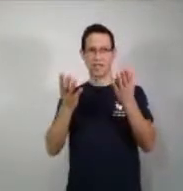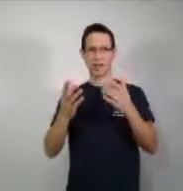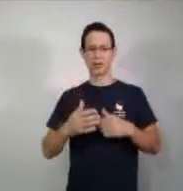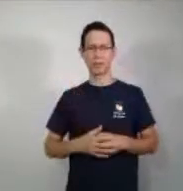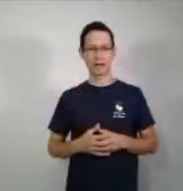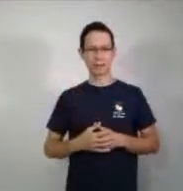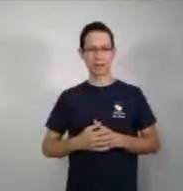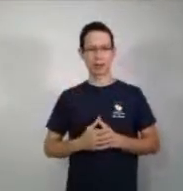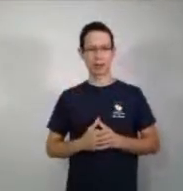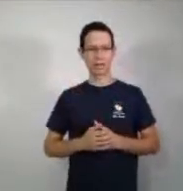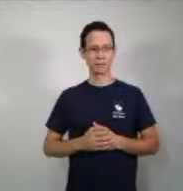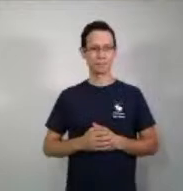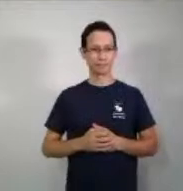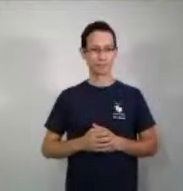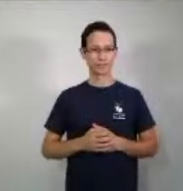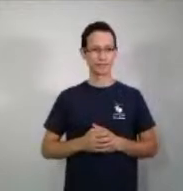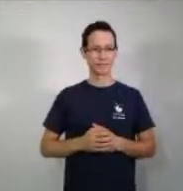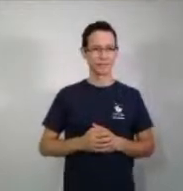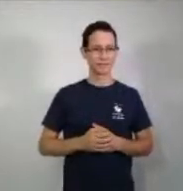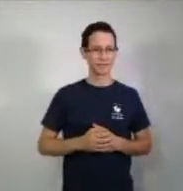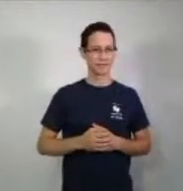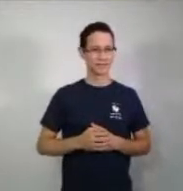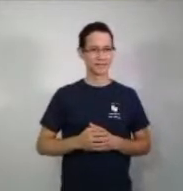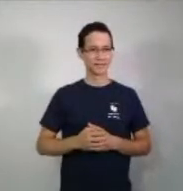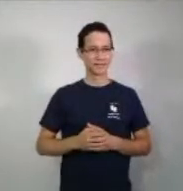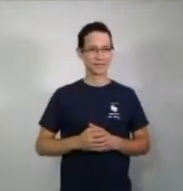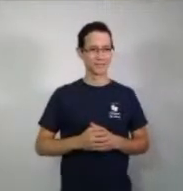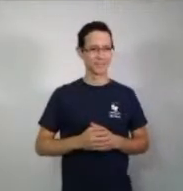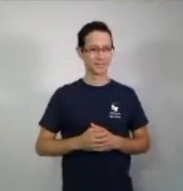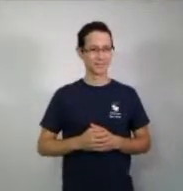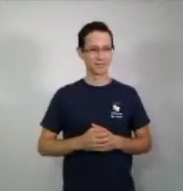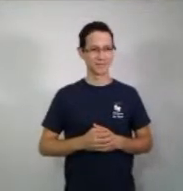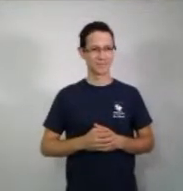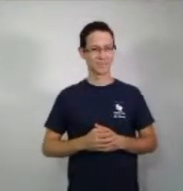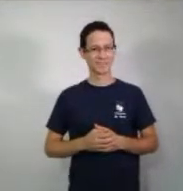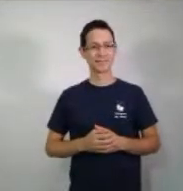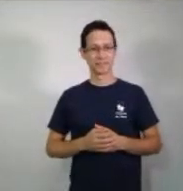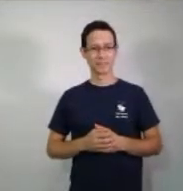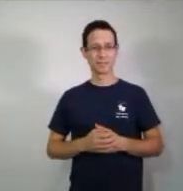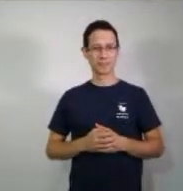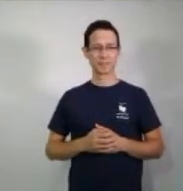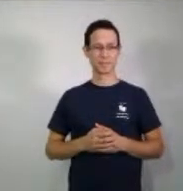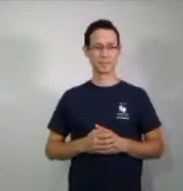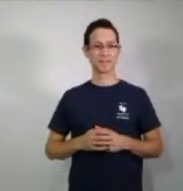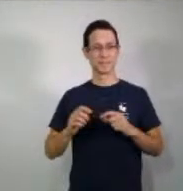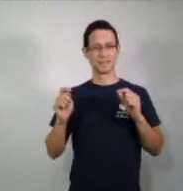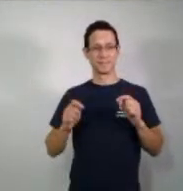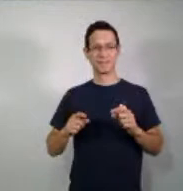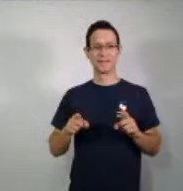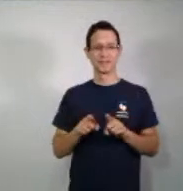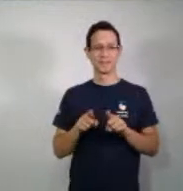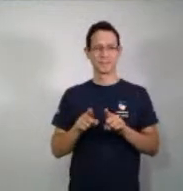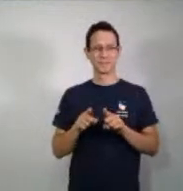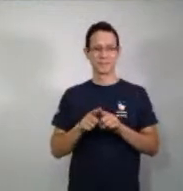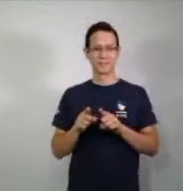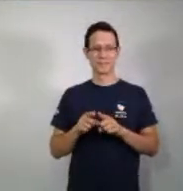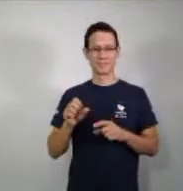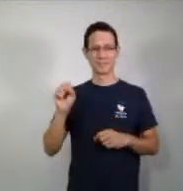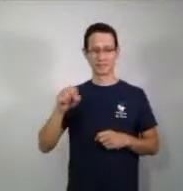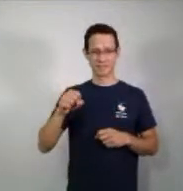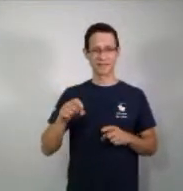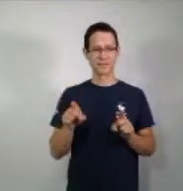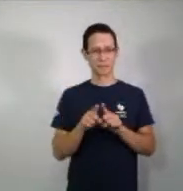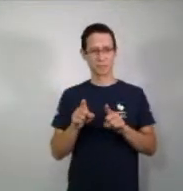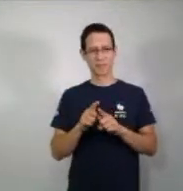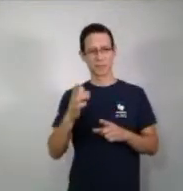Bom, eu acho que a gente pode pegar o pai da Laura Rony, e isso é, enfim, eu acho que